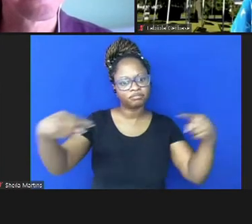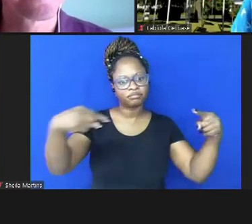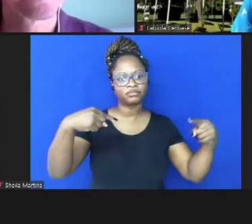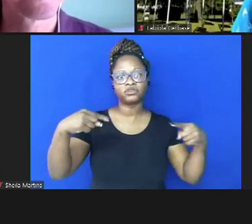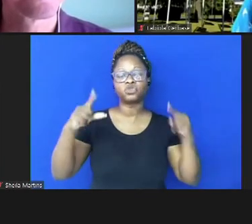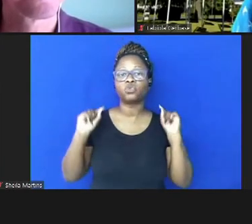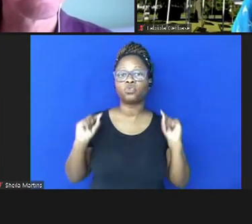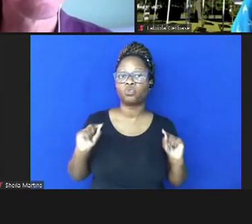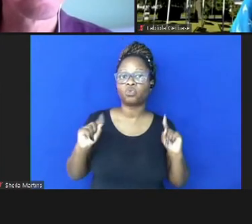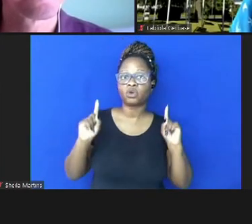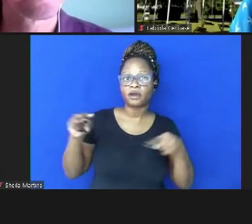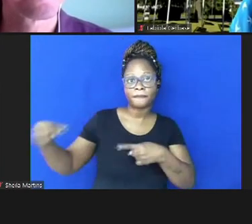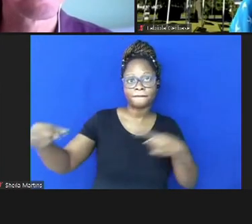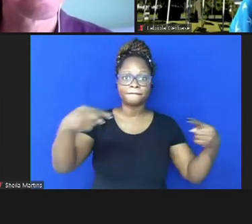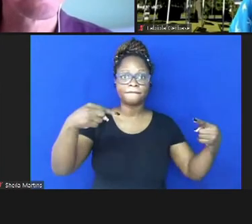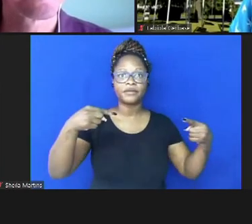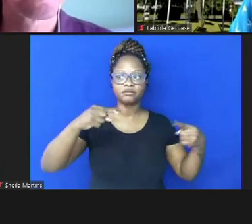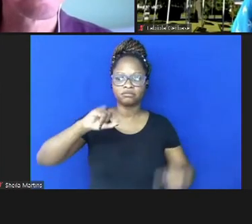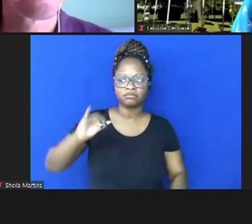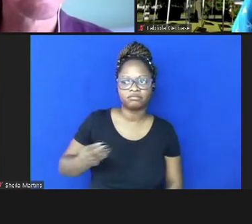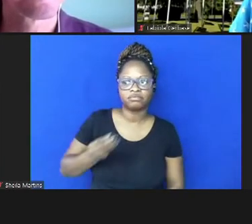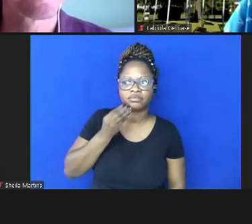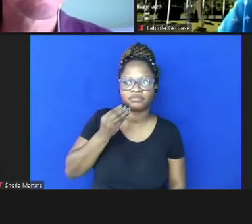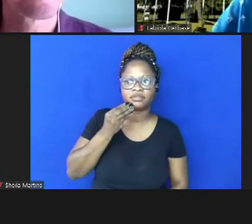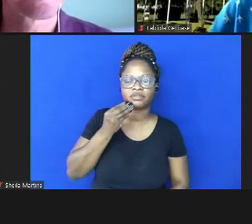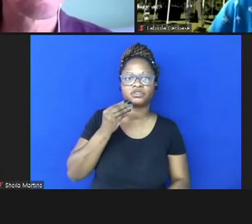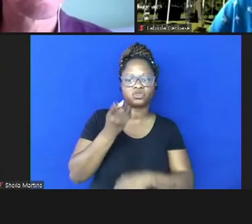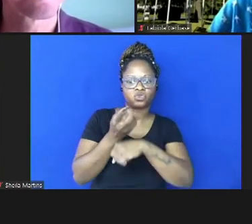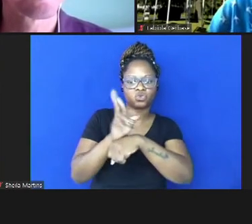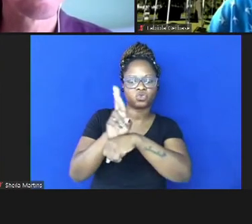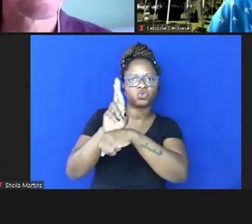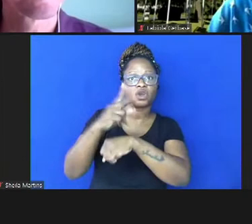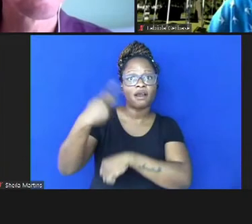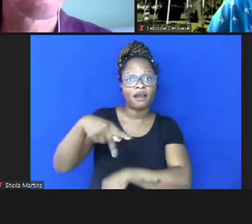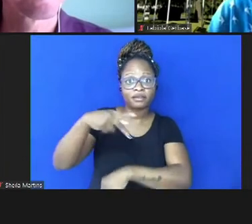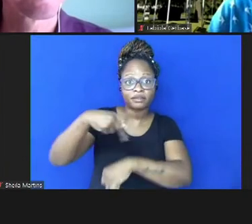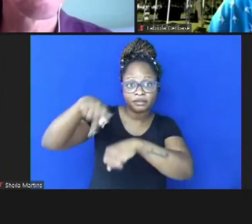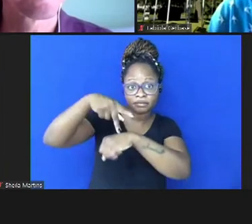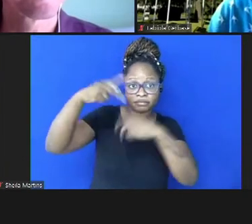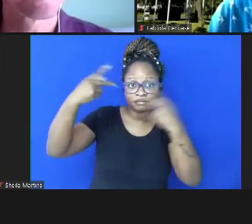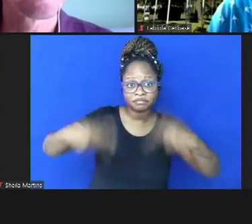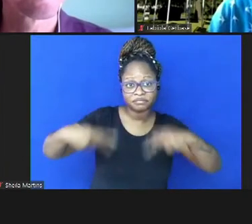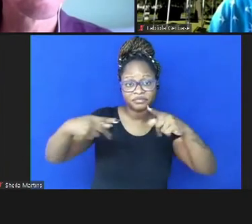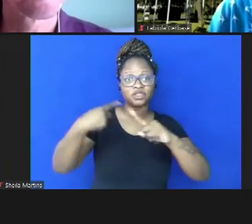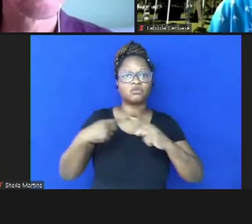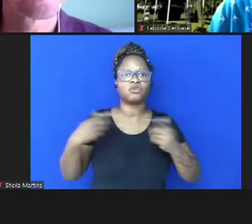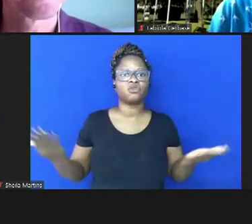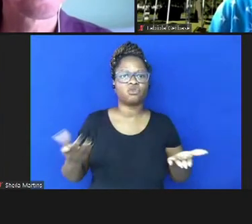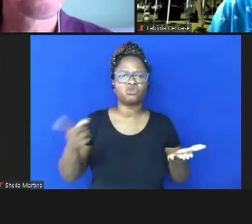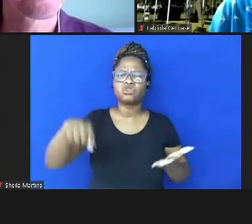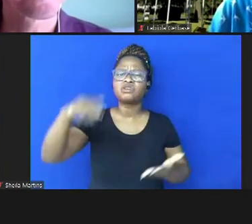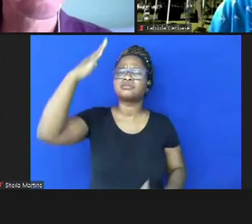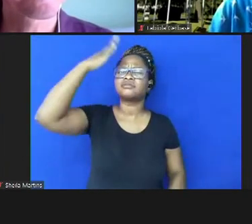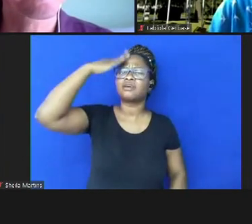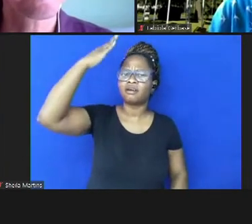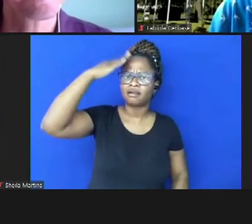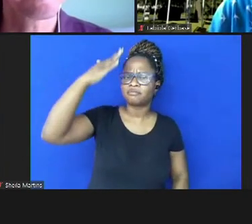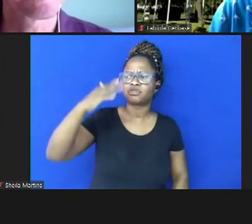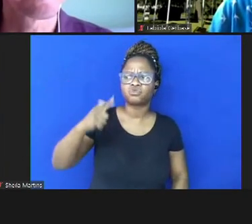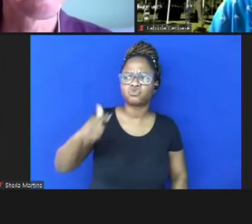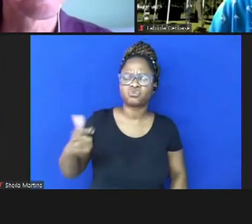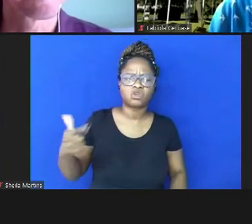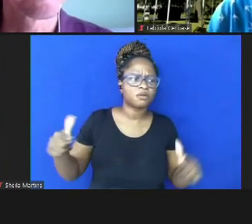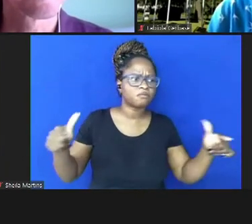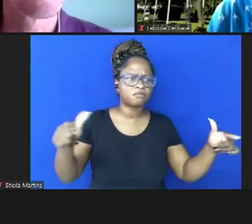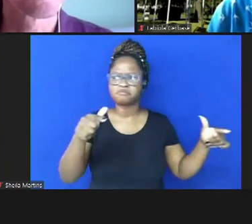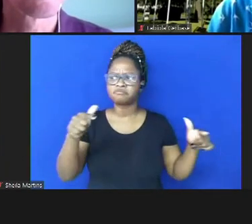política de aproveitamento de doutores aqui no país, porque hoje a gente sabe, não tem muita oportunidade de